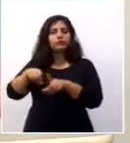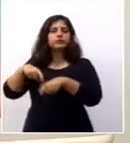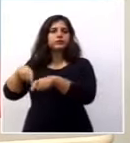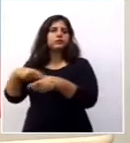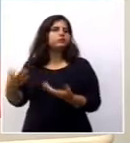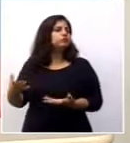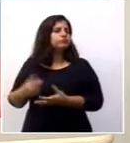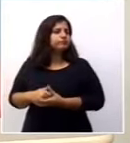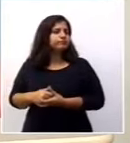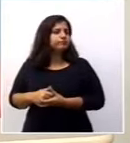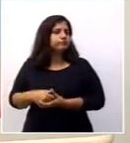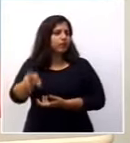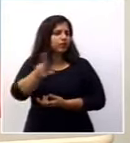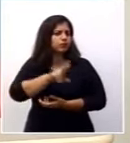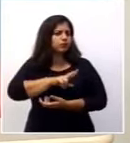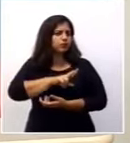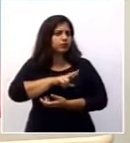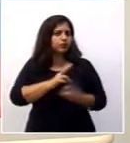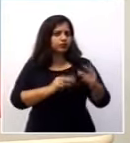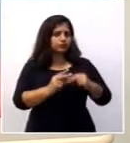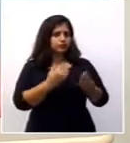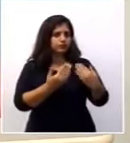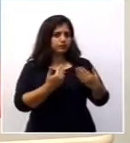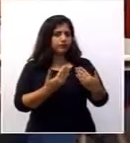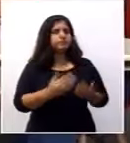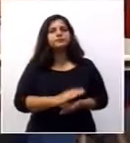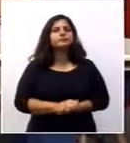sítio? Respondam para mim no chat.